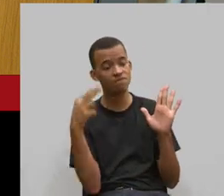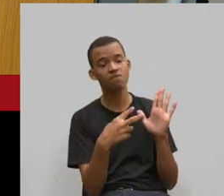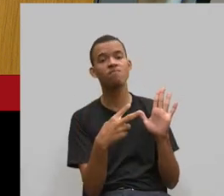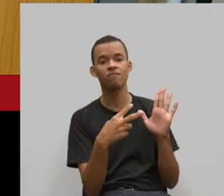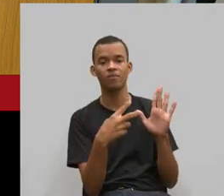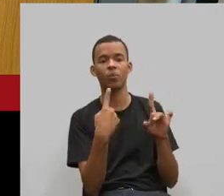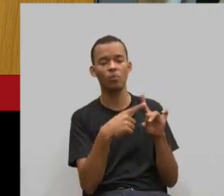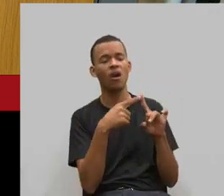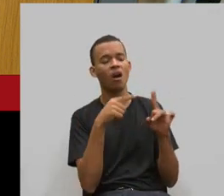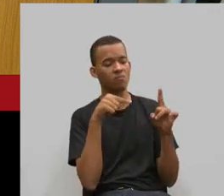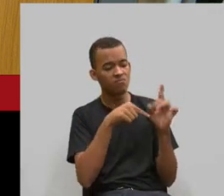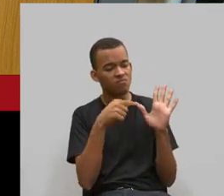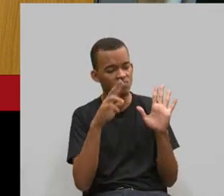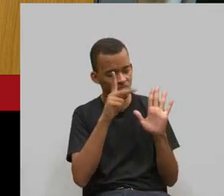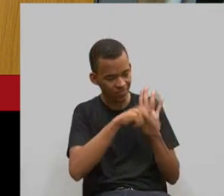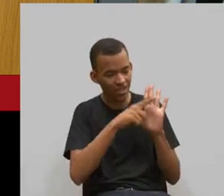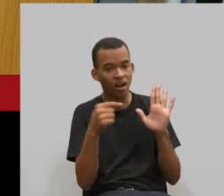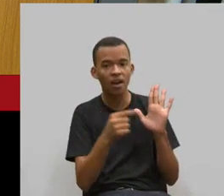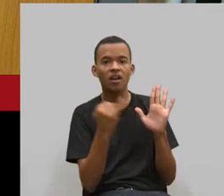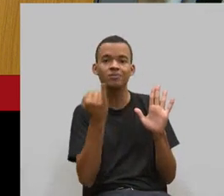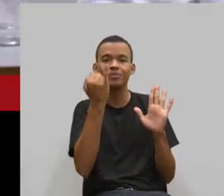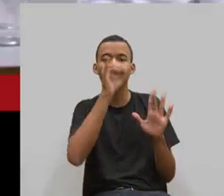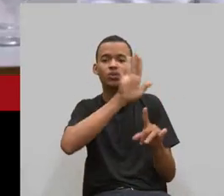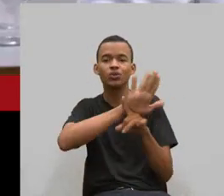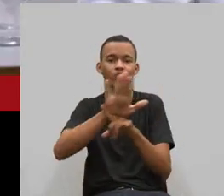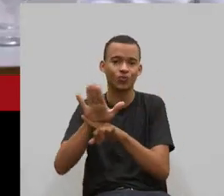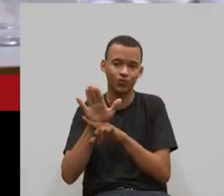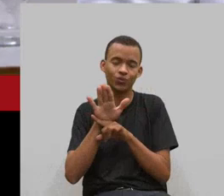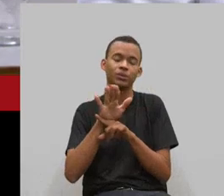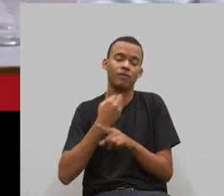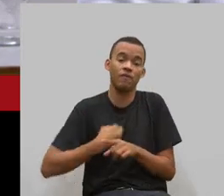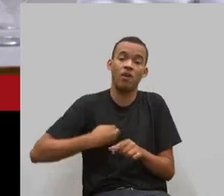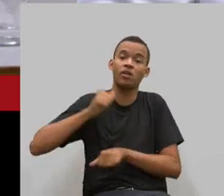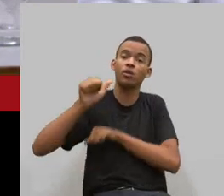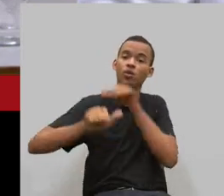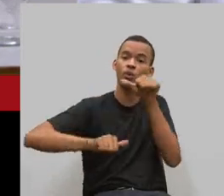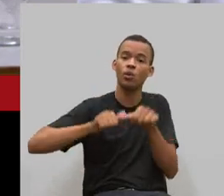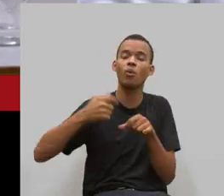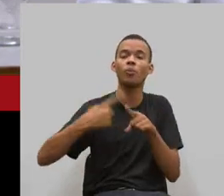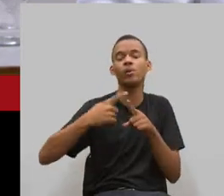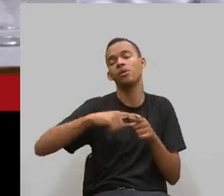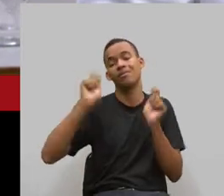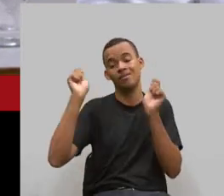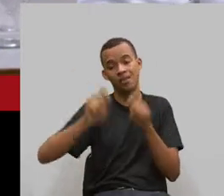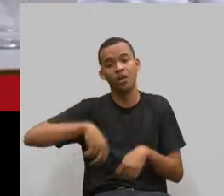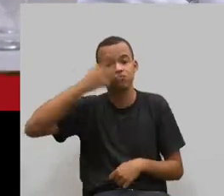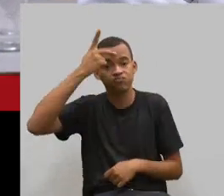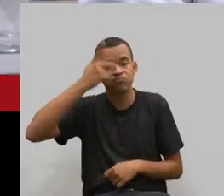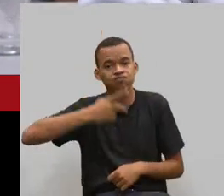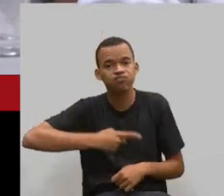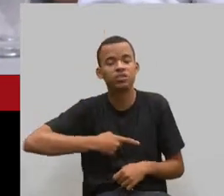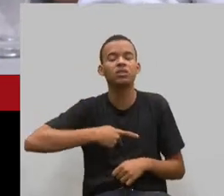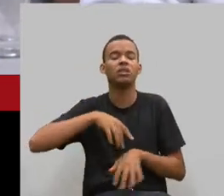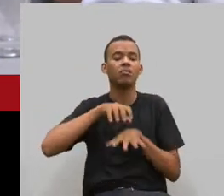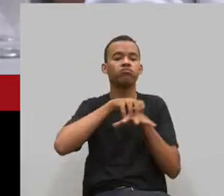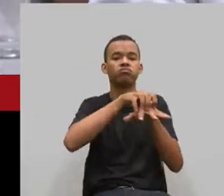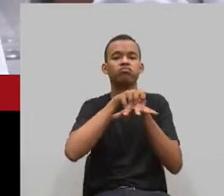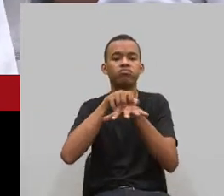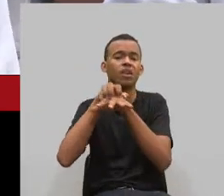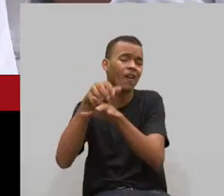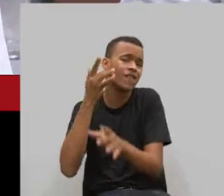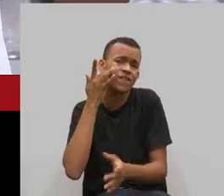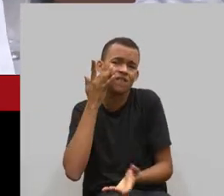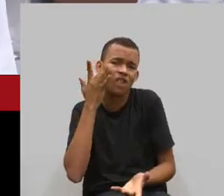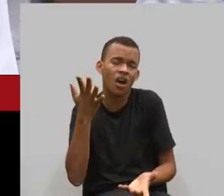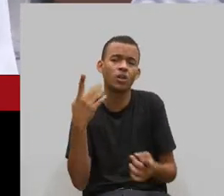processo que vai mudar totalmente porque através dele a pessoa vai ter autonomia vai poder se deslocar de maneira mais fácil hoje um